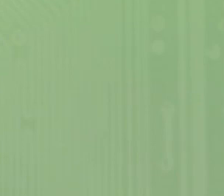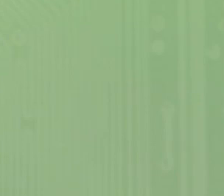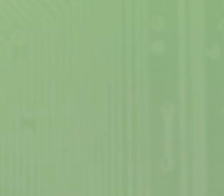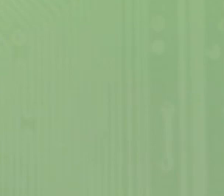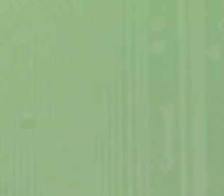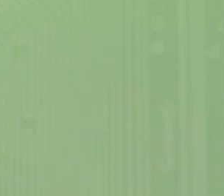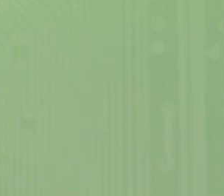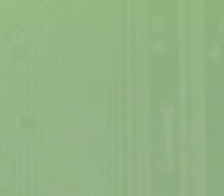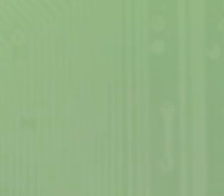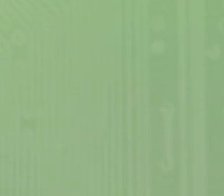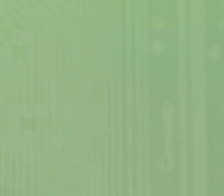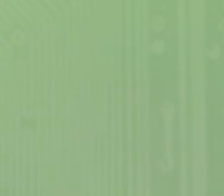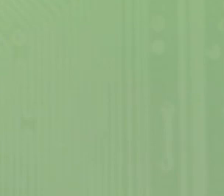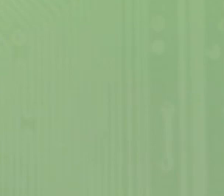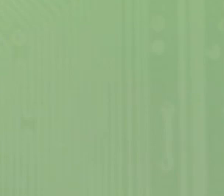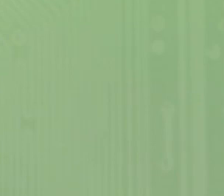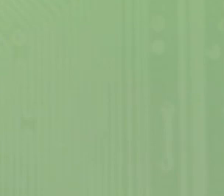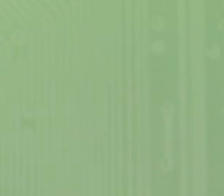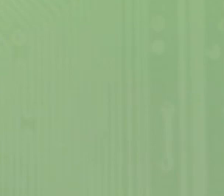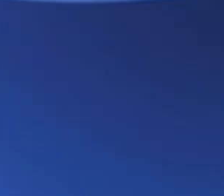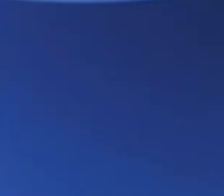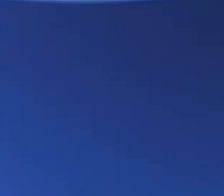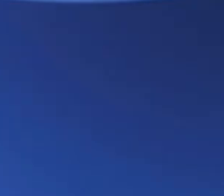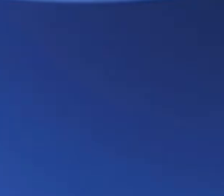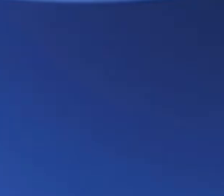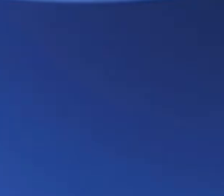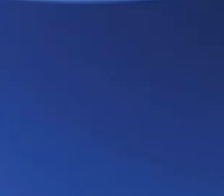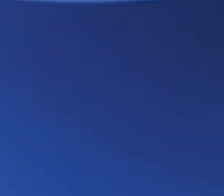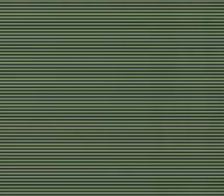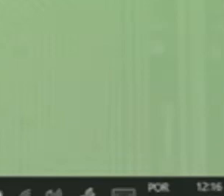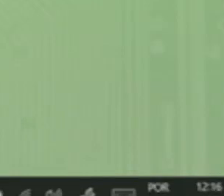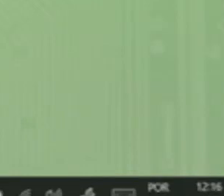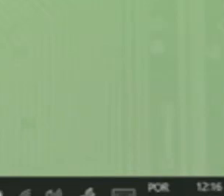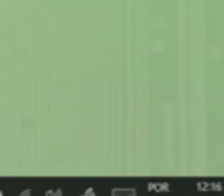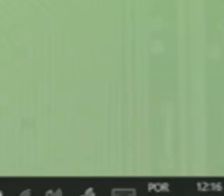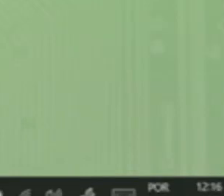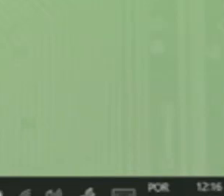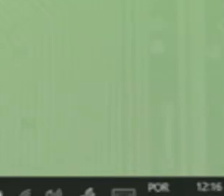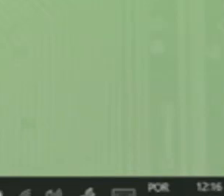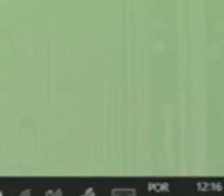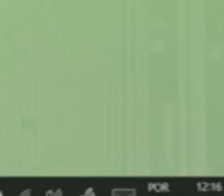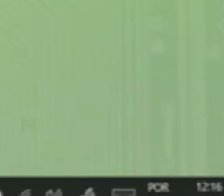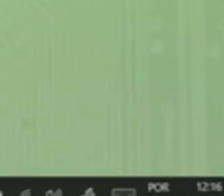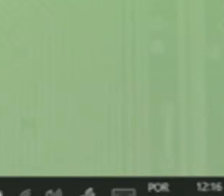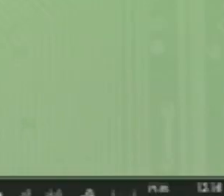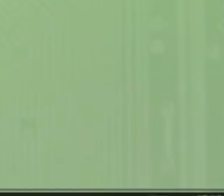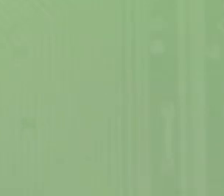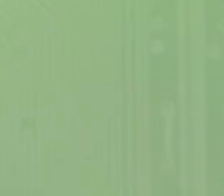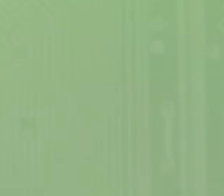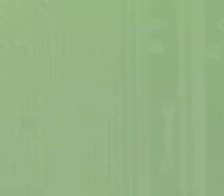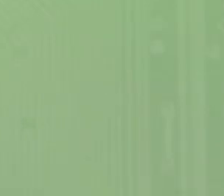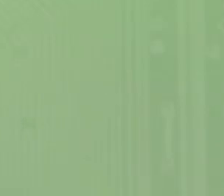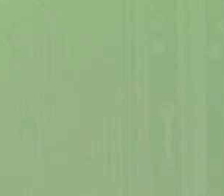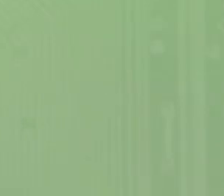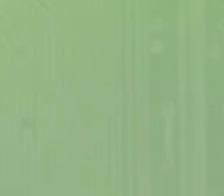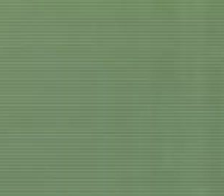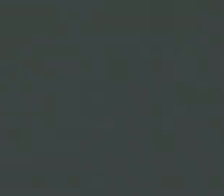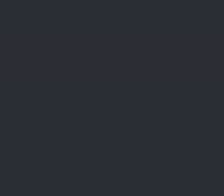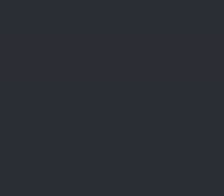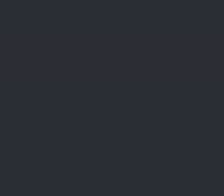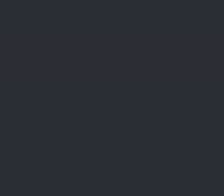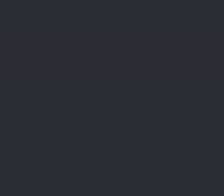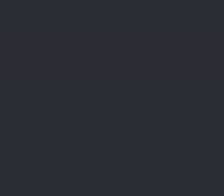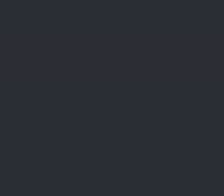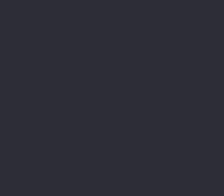isso aqui. Confirmar realmente se tá dando certo ou não tá dando certo. Eu vou abrir aqui o Atom. A gente vai escrever essa